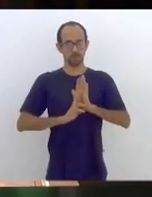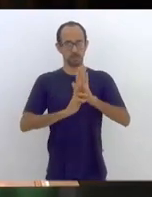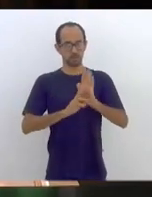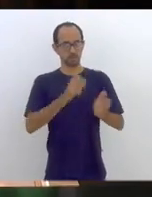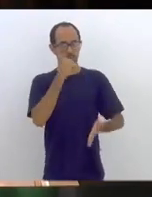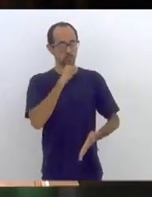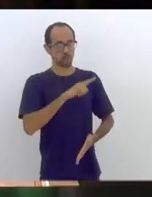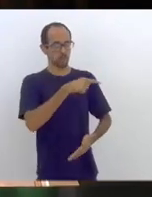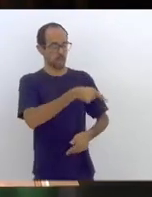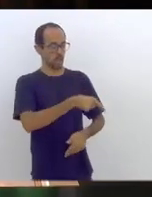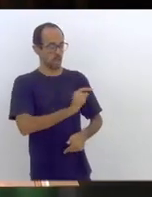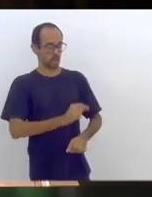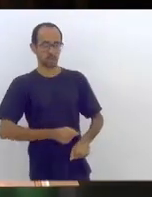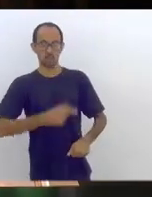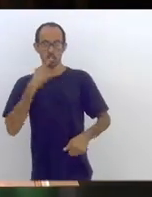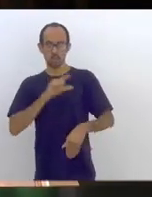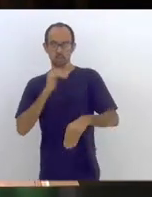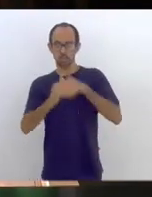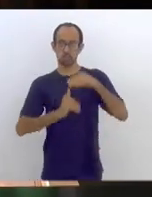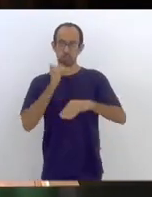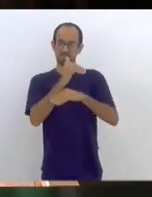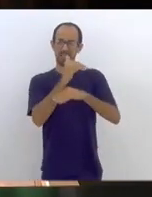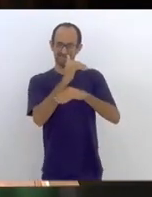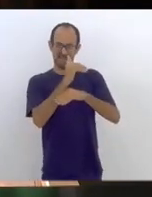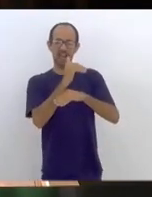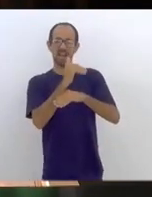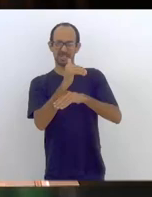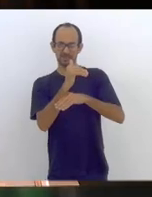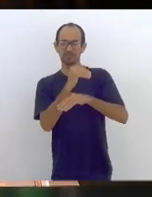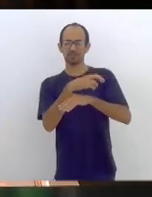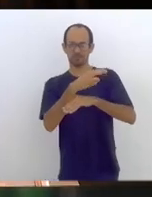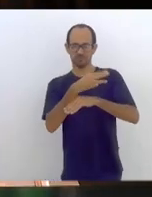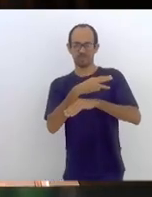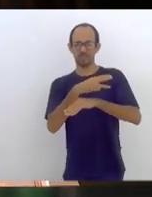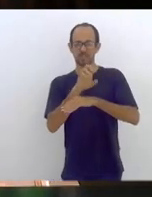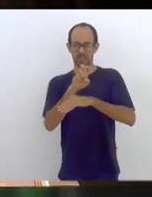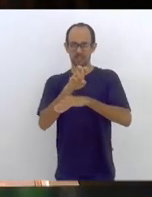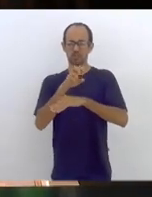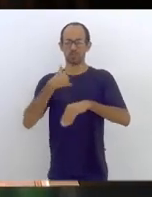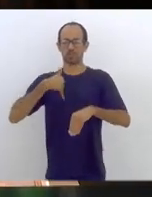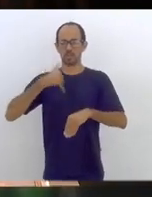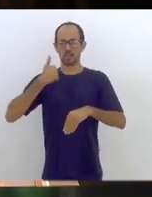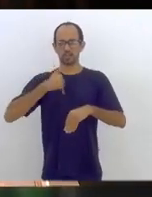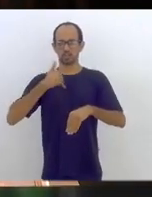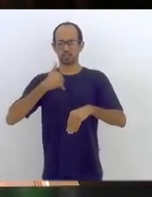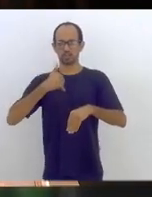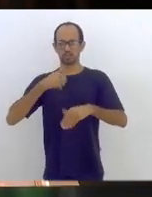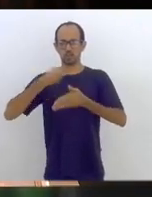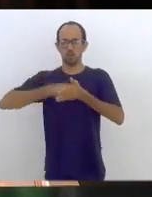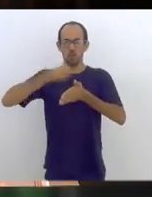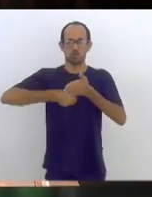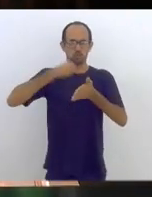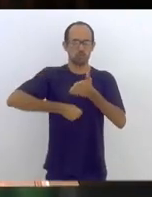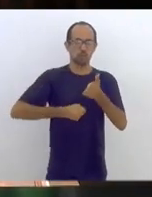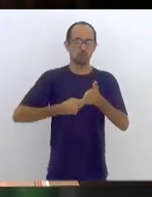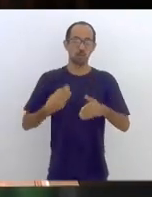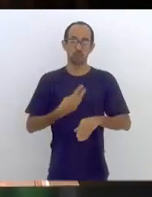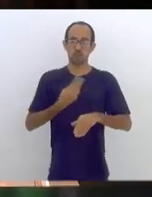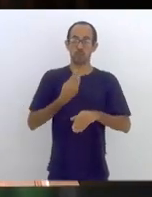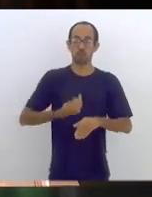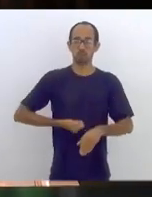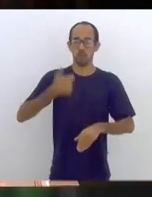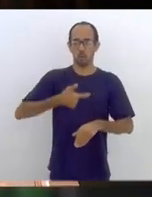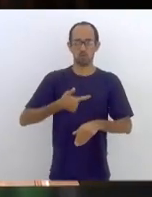passou dessa marca, escavando as nossas poucas vitórias que a gente conquistou, é